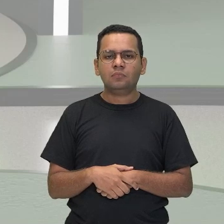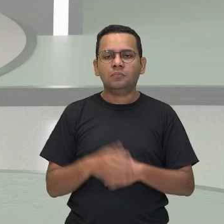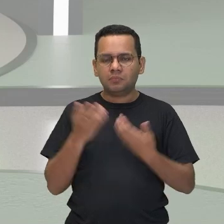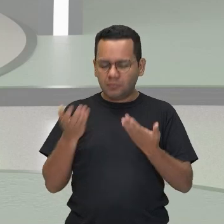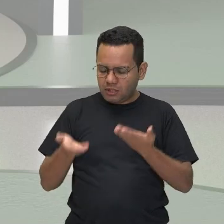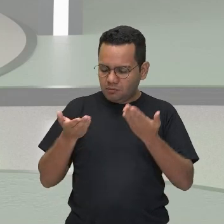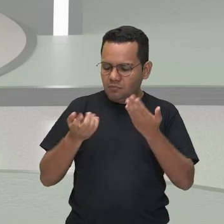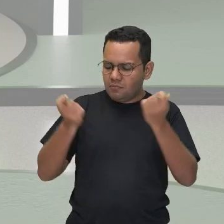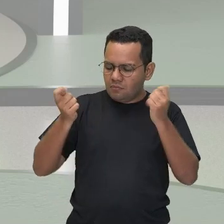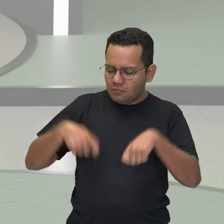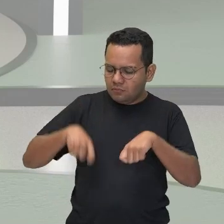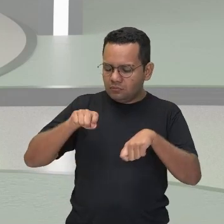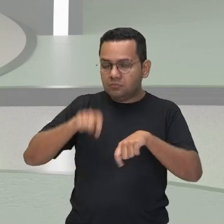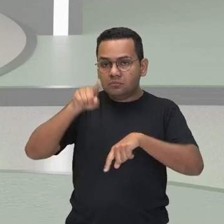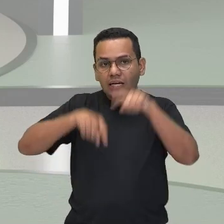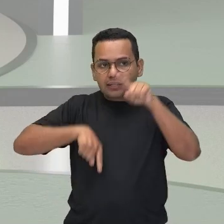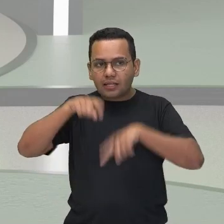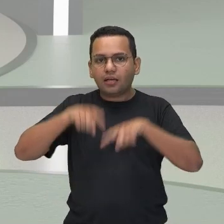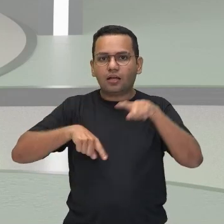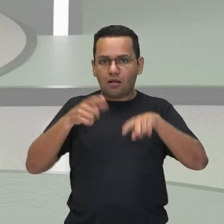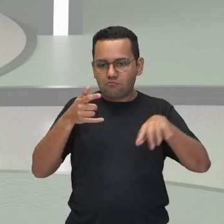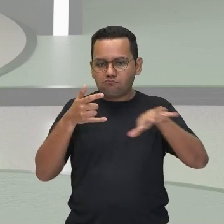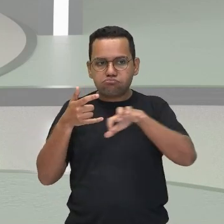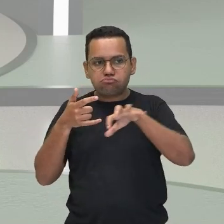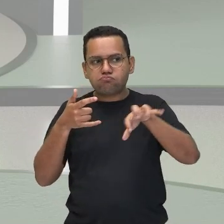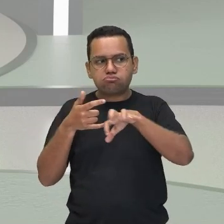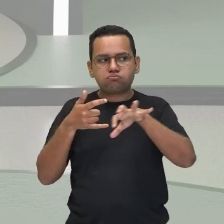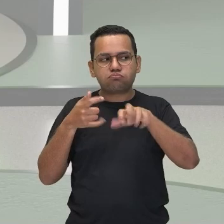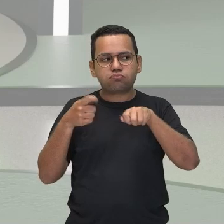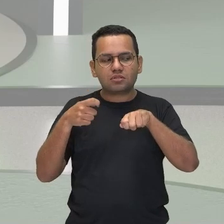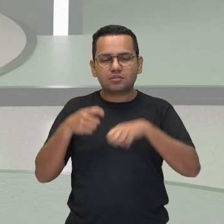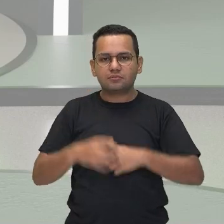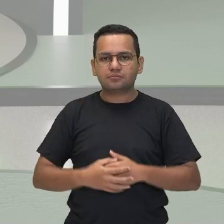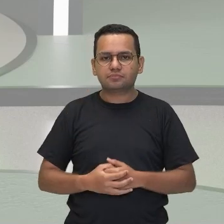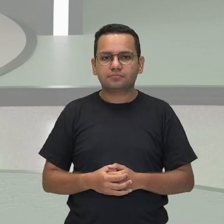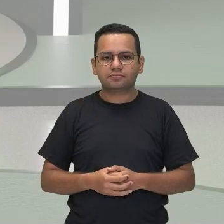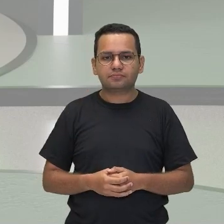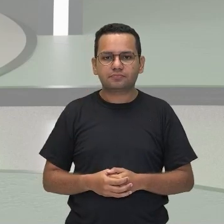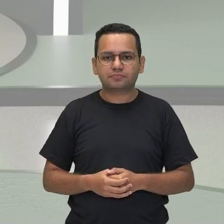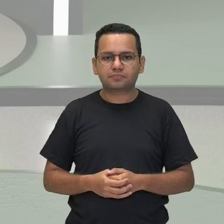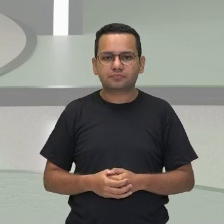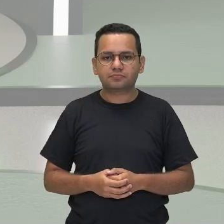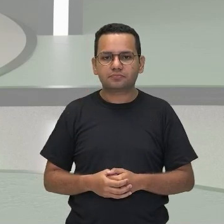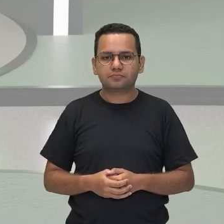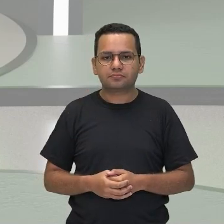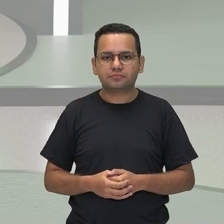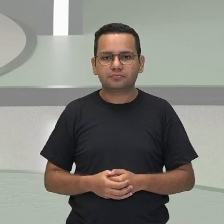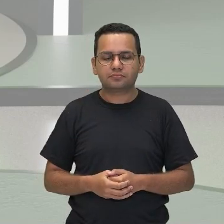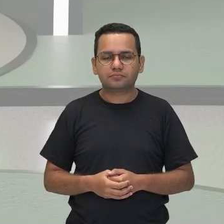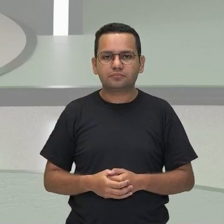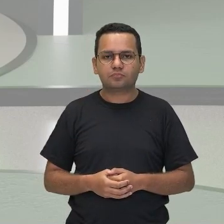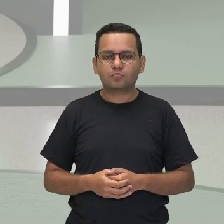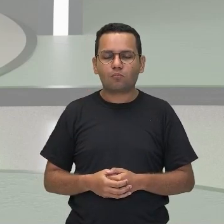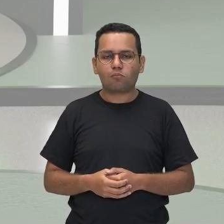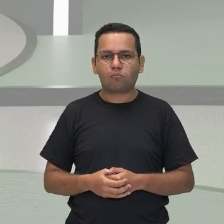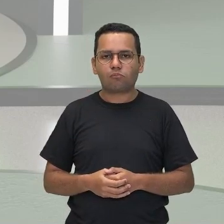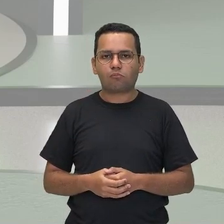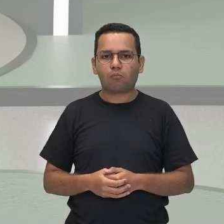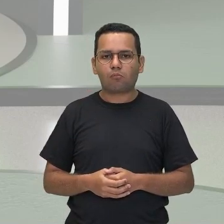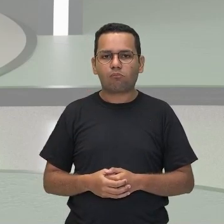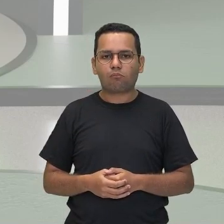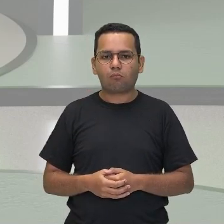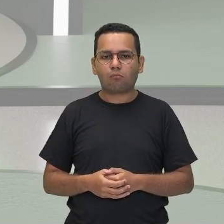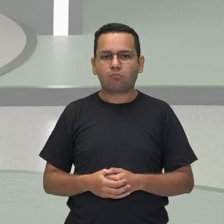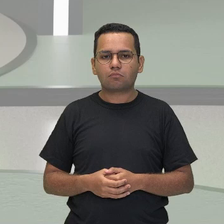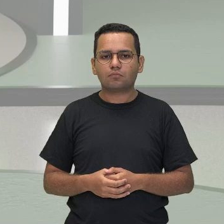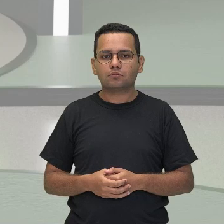qualquer composto, qualquer substância metálica, qualquer liga metálica. E aí, se o desejo da pessoa é separar um material